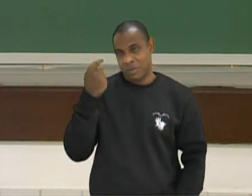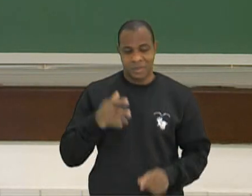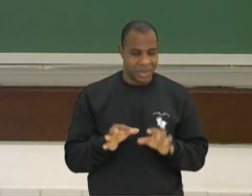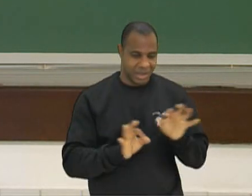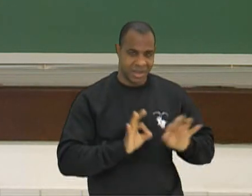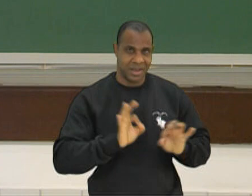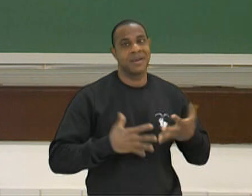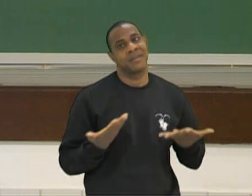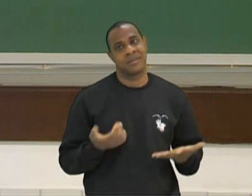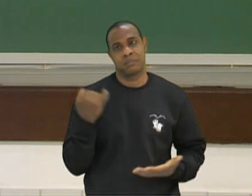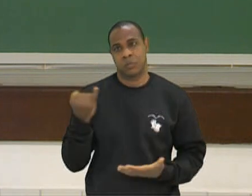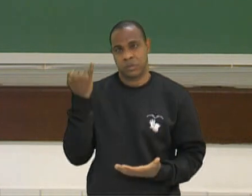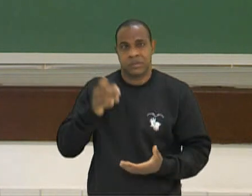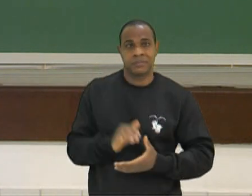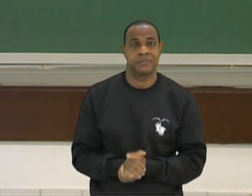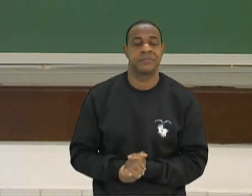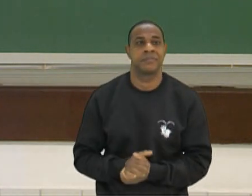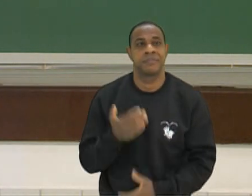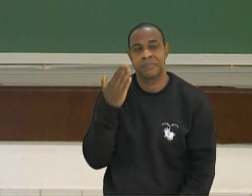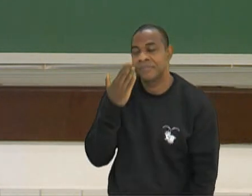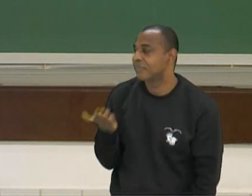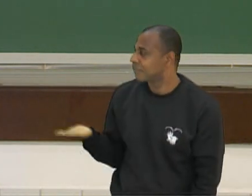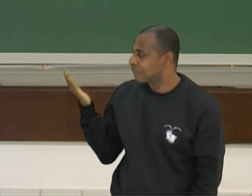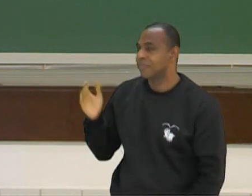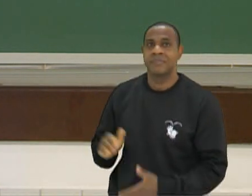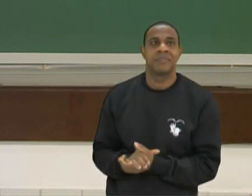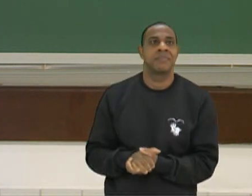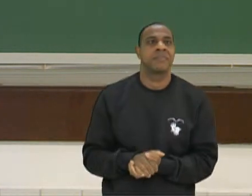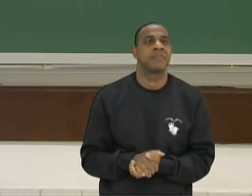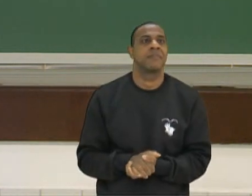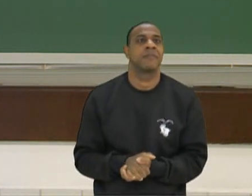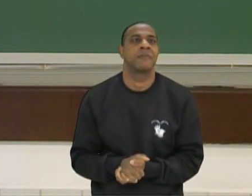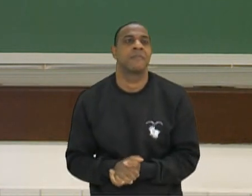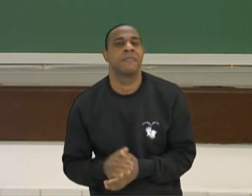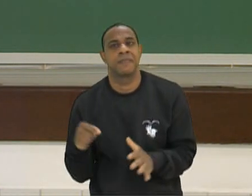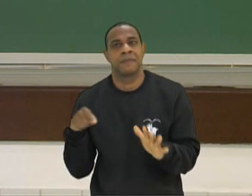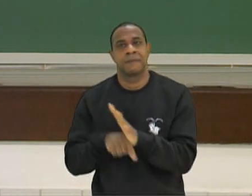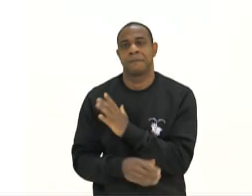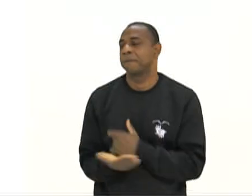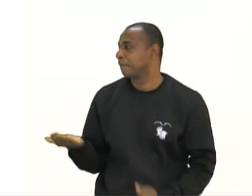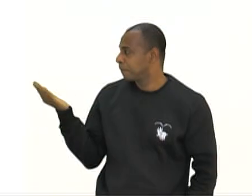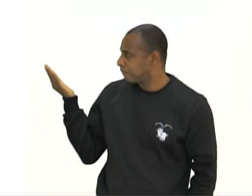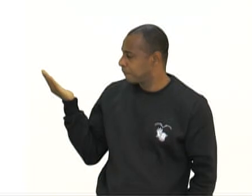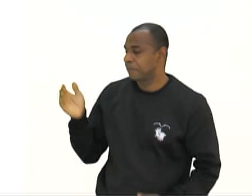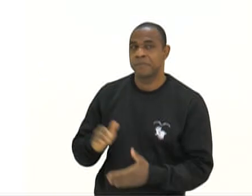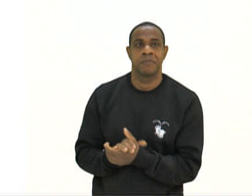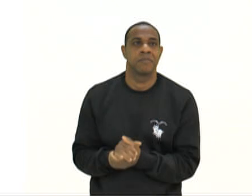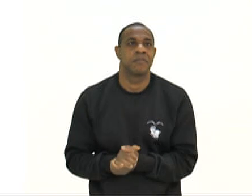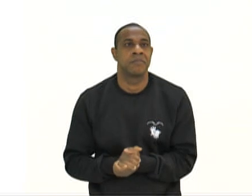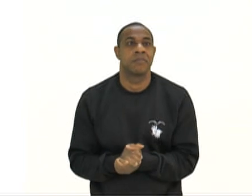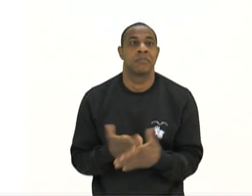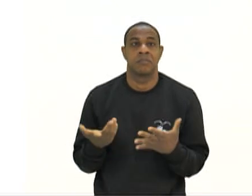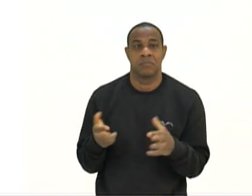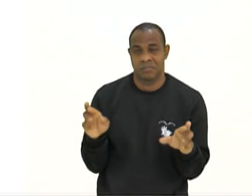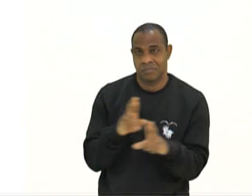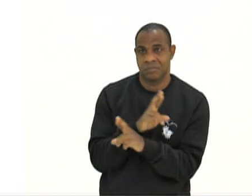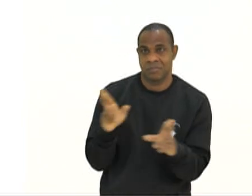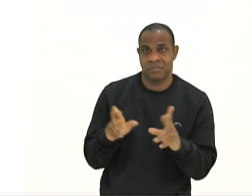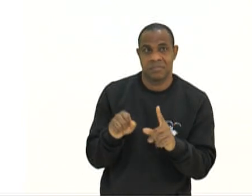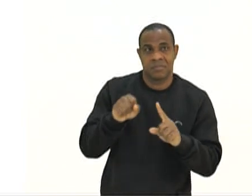do intemperismo do tempo, certo? Então, vamos avançar aqui. Vamos a um quiz. Olha o que ele diz. Em relação às